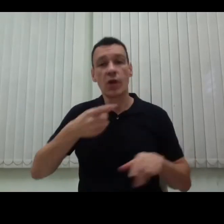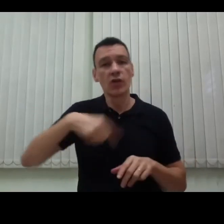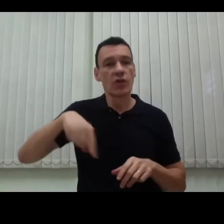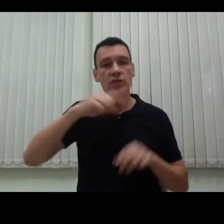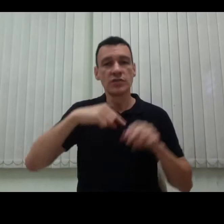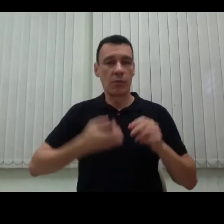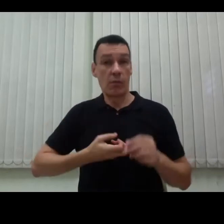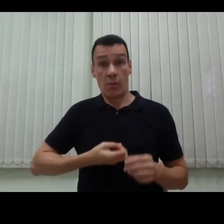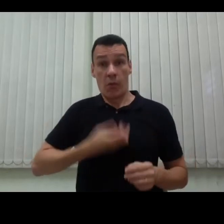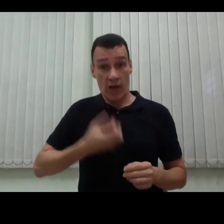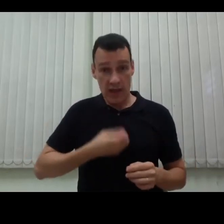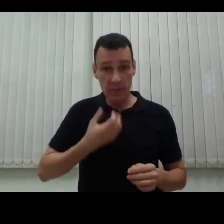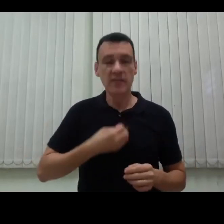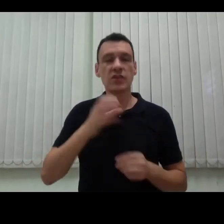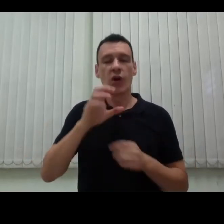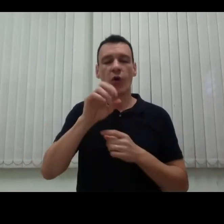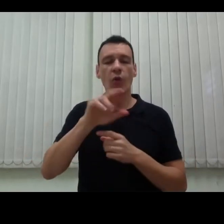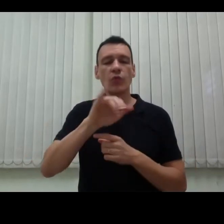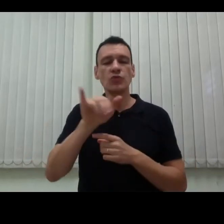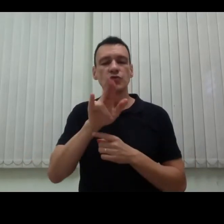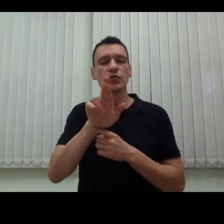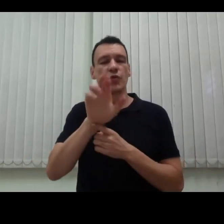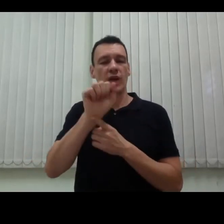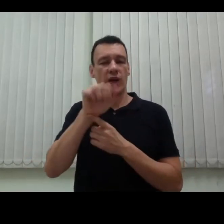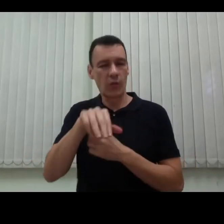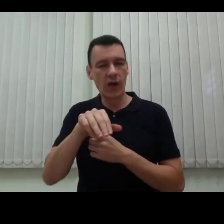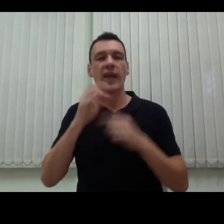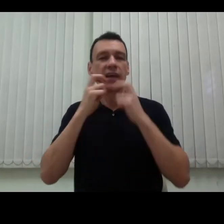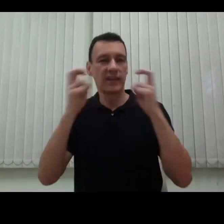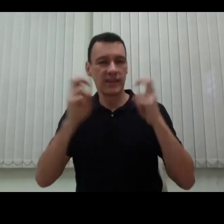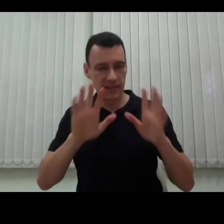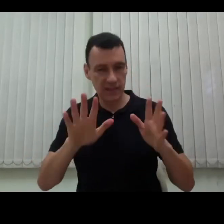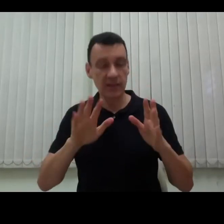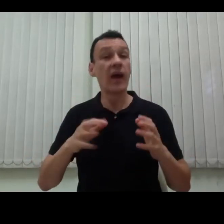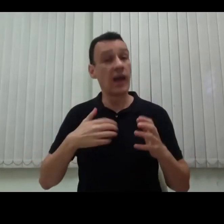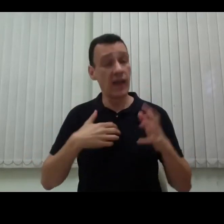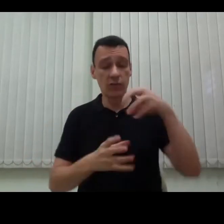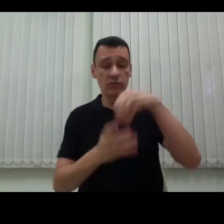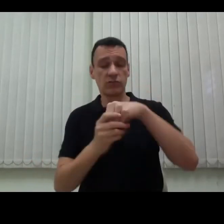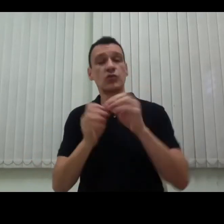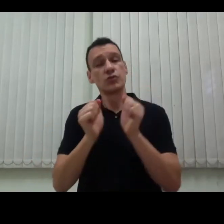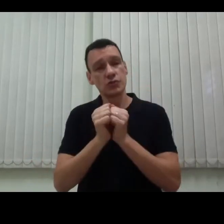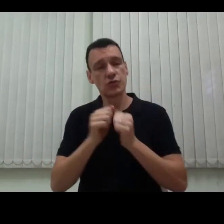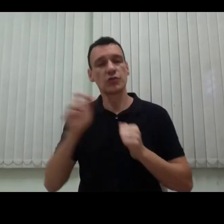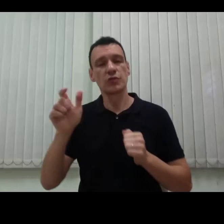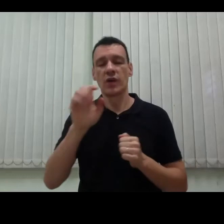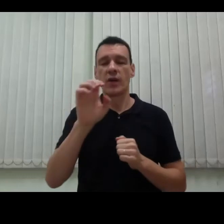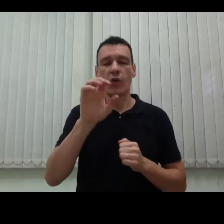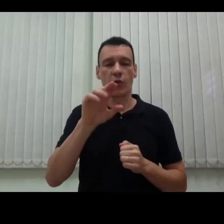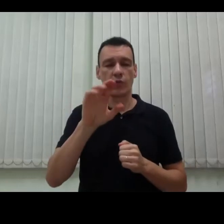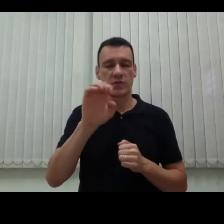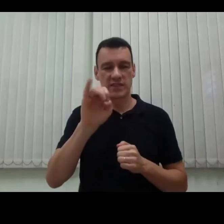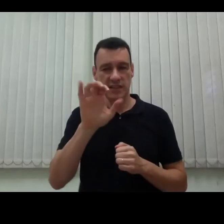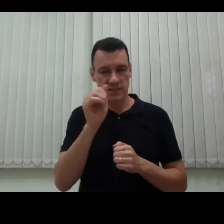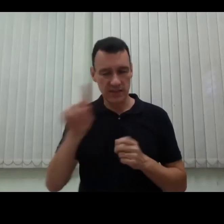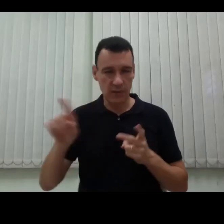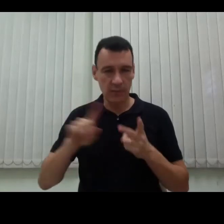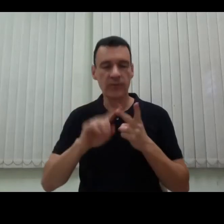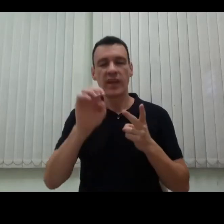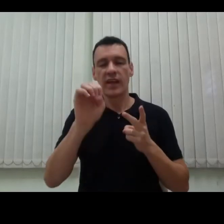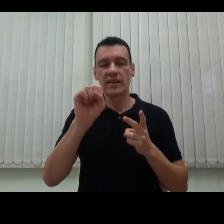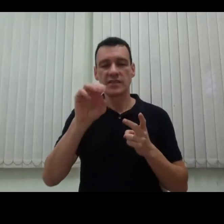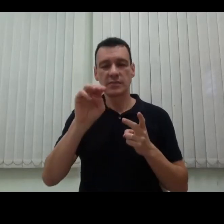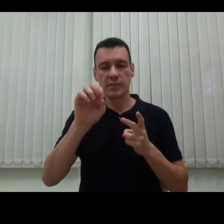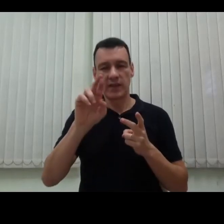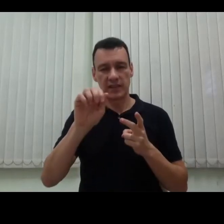Gritam, em que eu tenho o presente de estar junto com Conceição Evaristo, Esmeralda Ribeiro, Jarídia Reis,